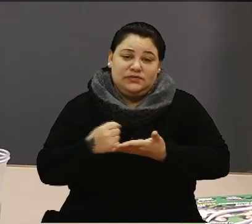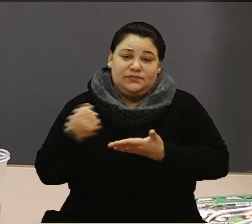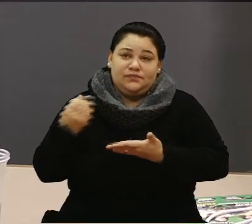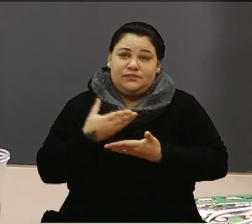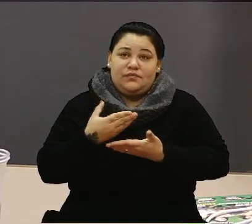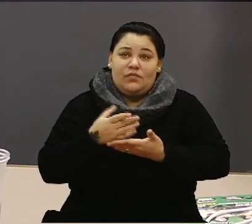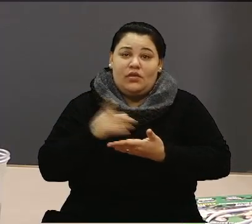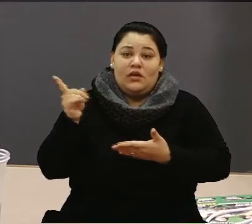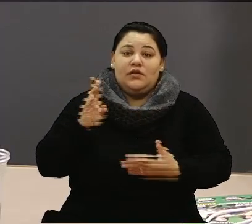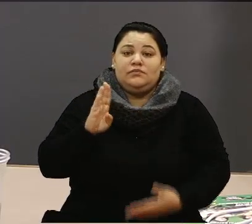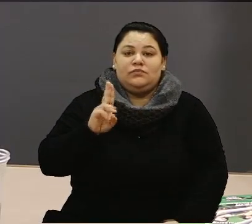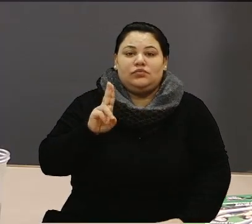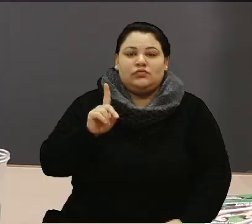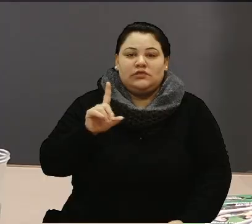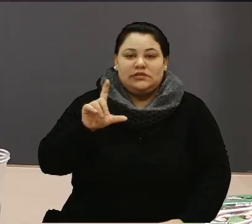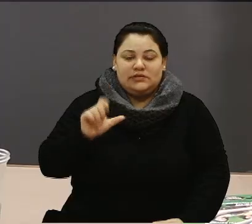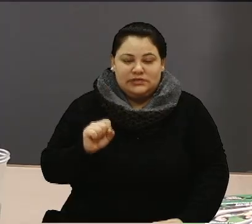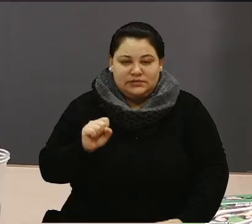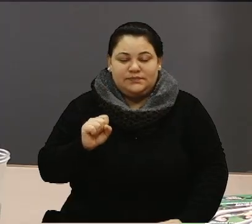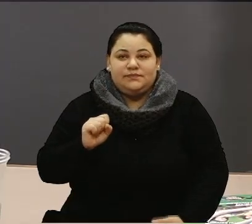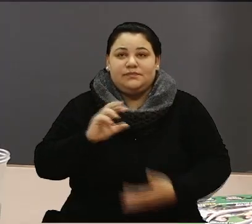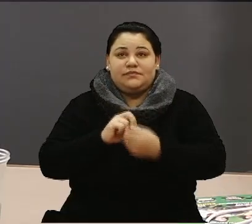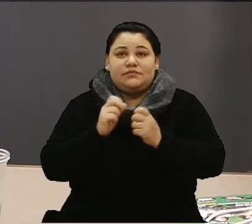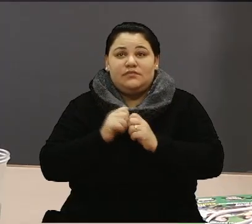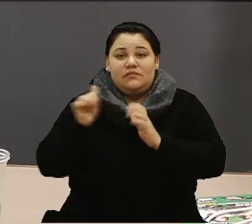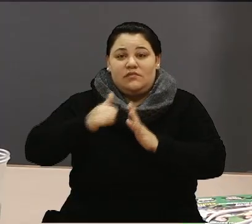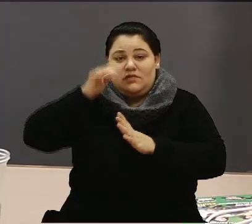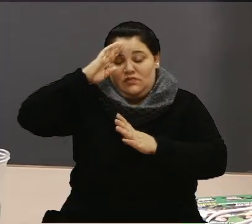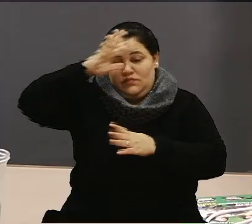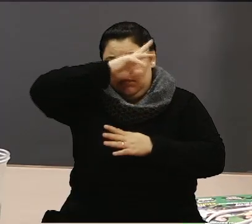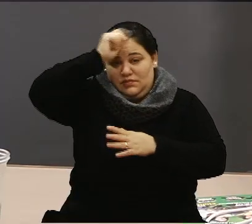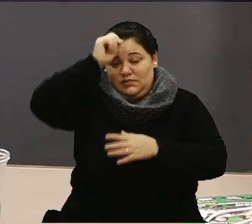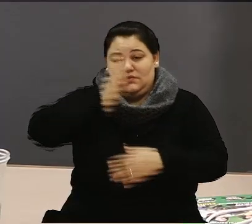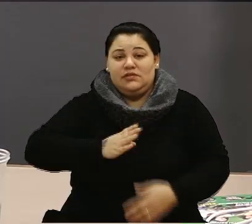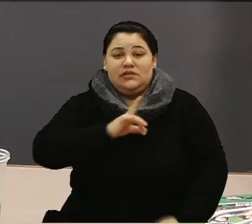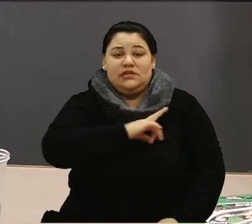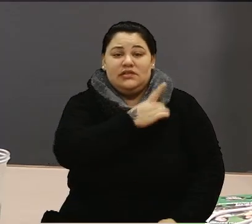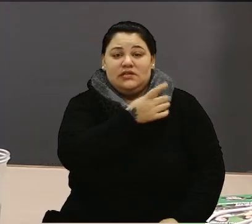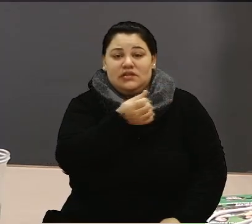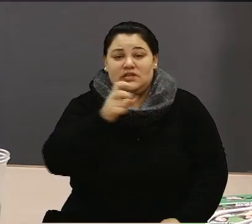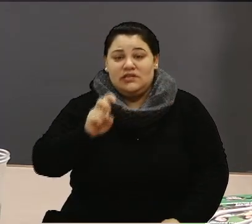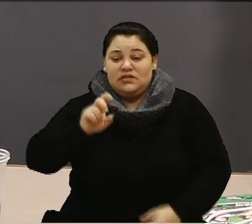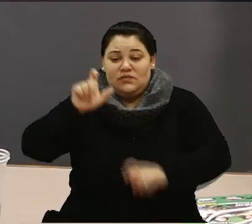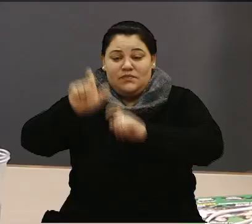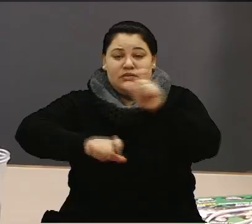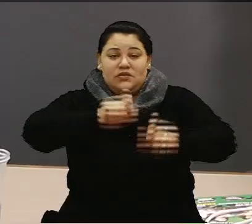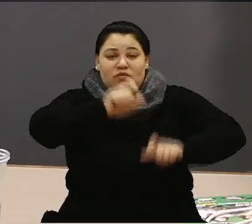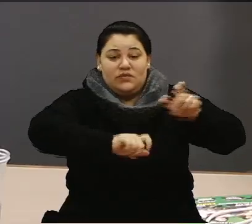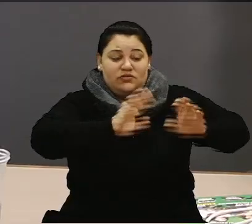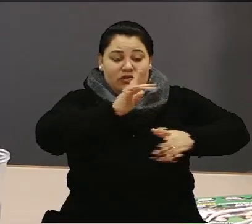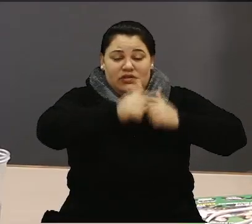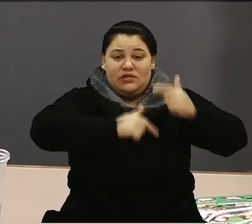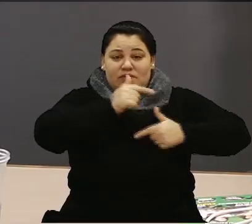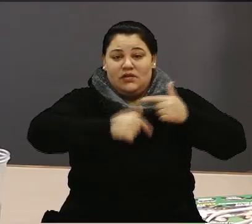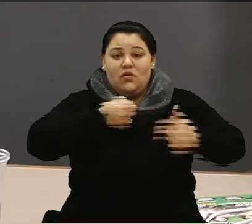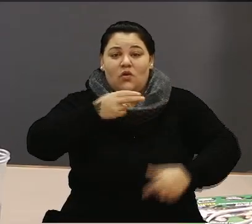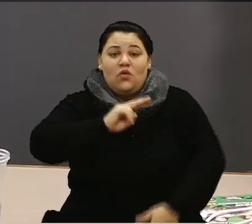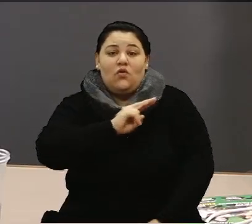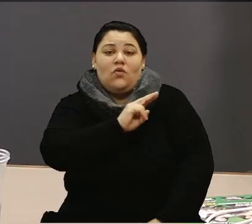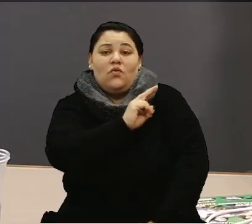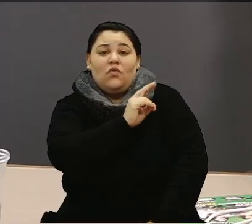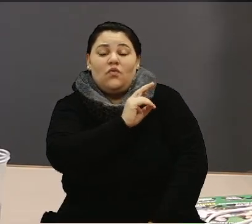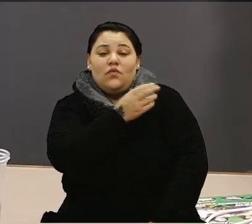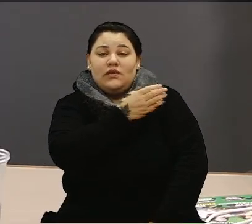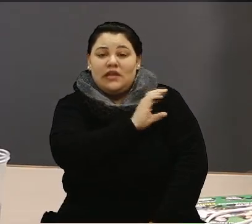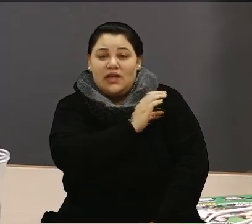em Embu das Artes, que é a melhor guarda municipal do Brasil, eles têm 165 pessoas na guarda. Eles já fazem um baita trabalho. Ou Niterói também, que faz fronteira com o Rio de